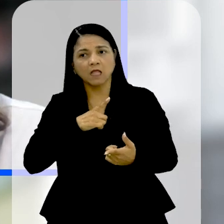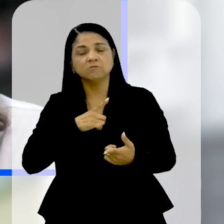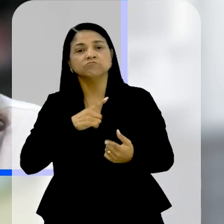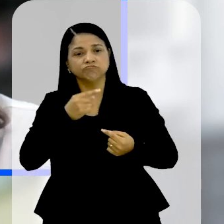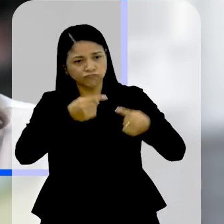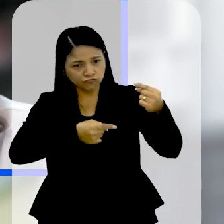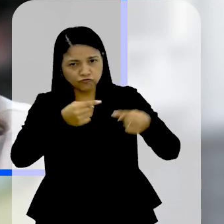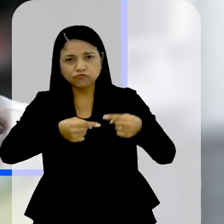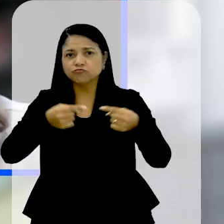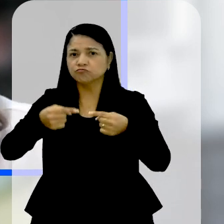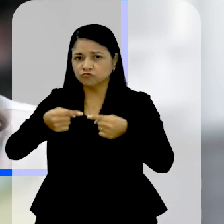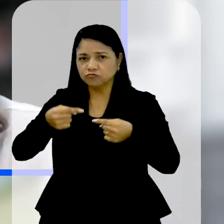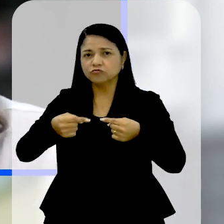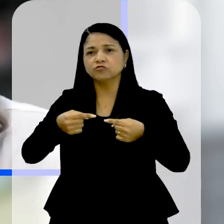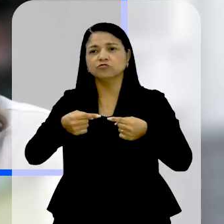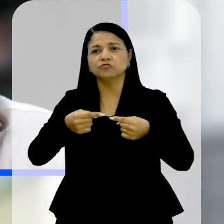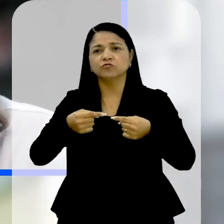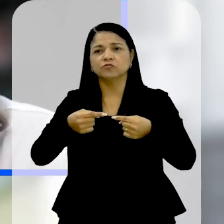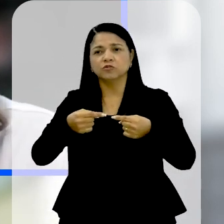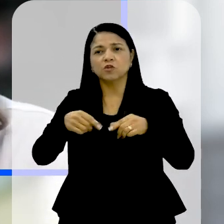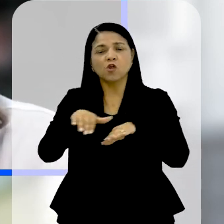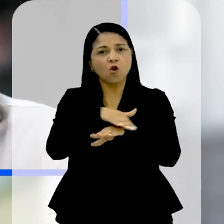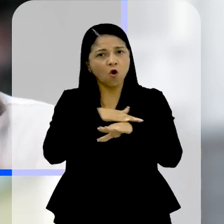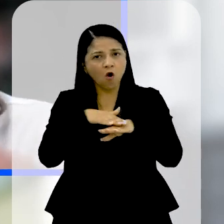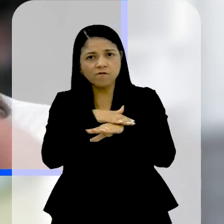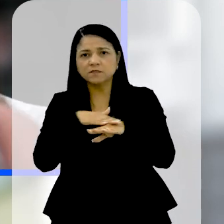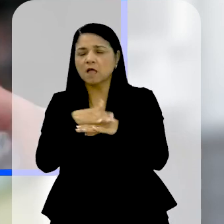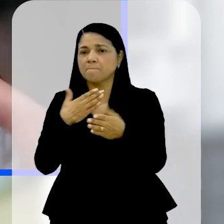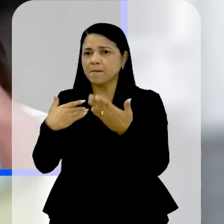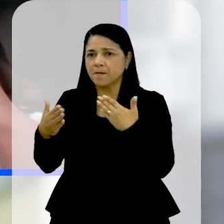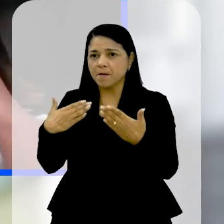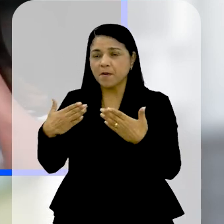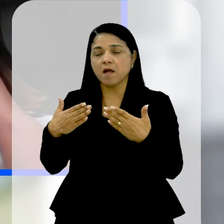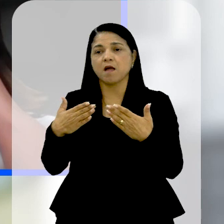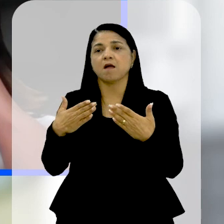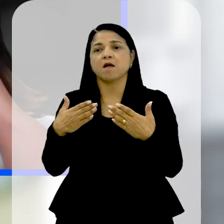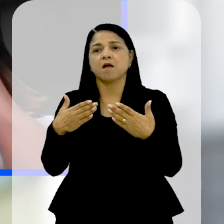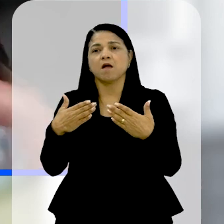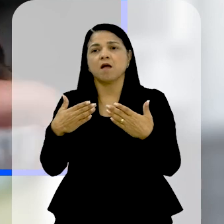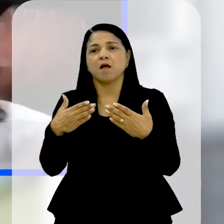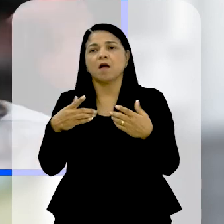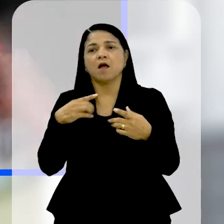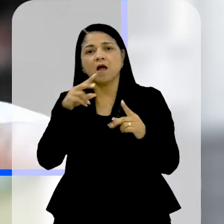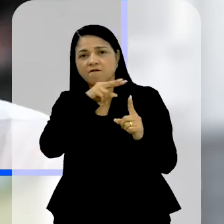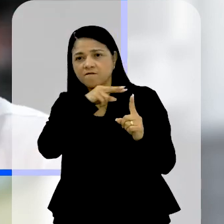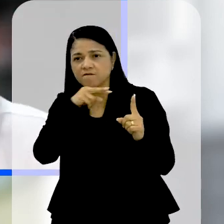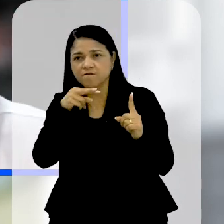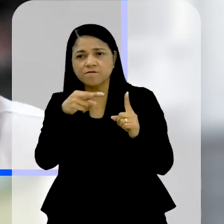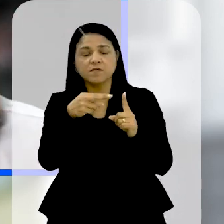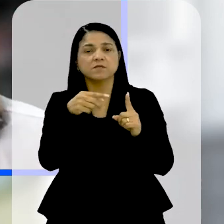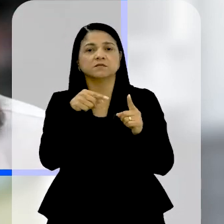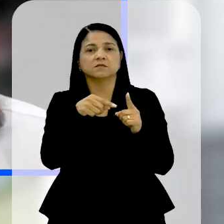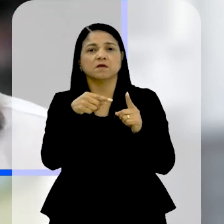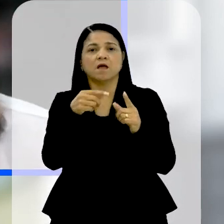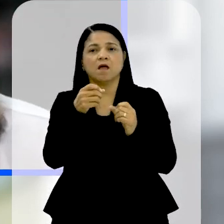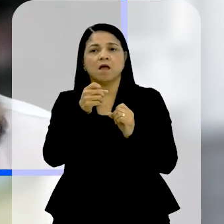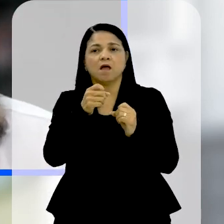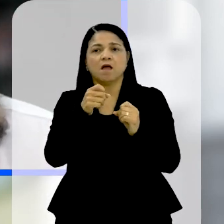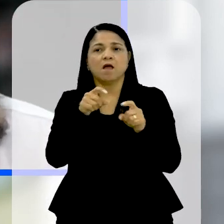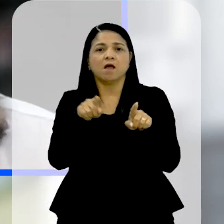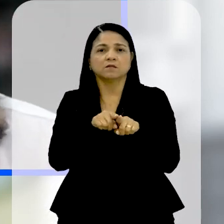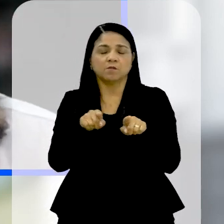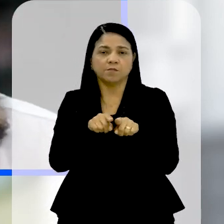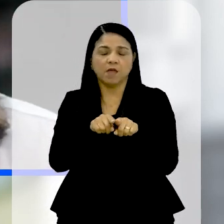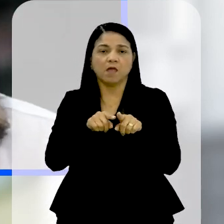de discutir, especialmente com a Anvisa, com o Ministério, com o MAPA, a Anvisa, a Agência Nacional de Vigilância